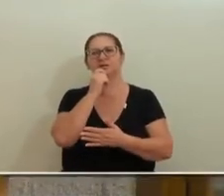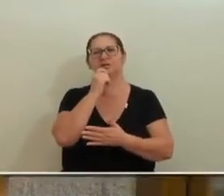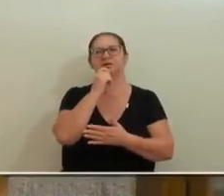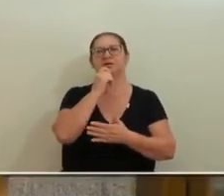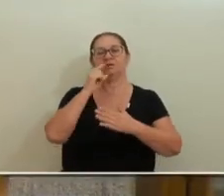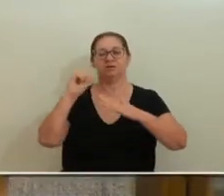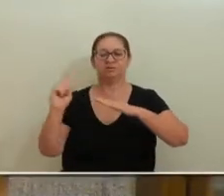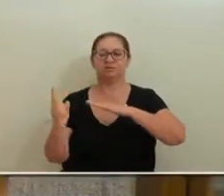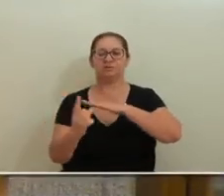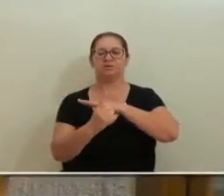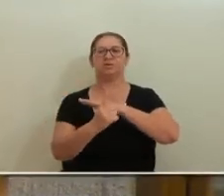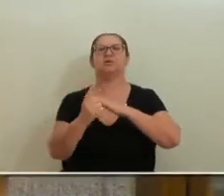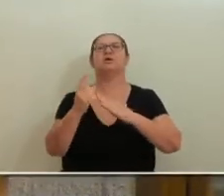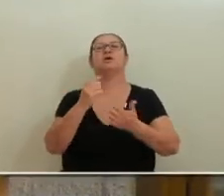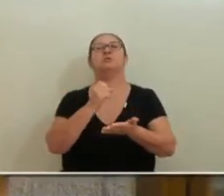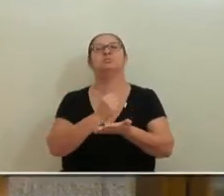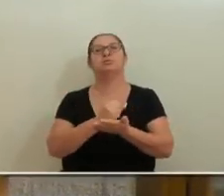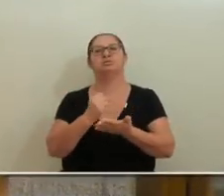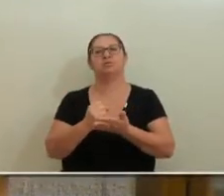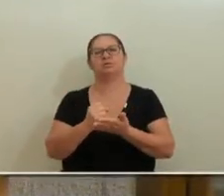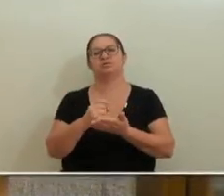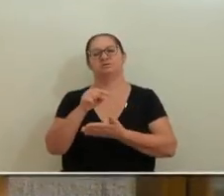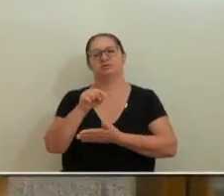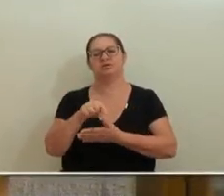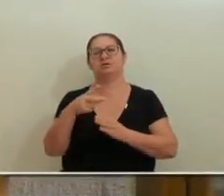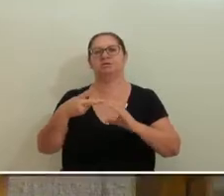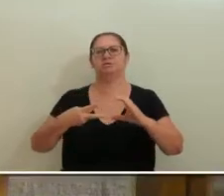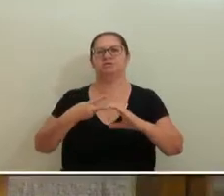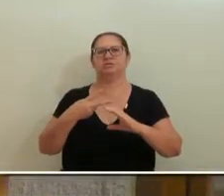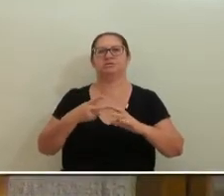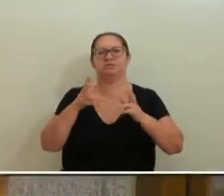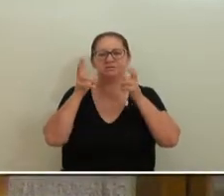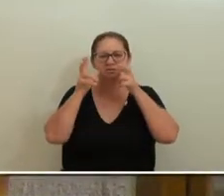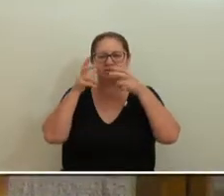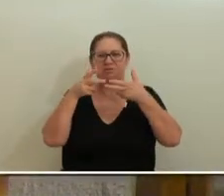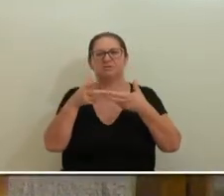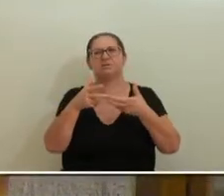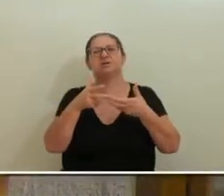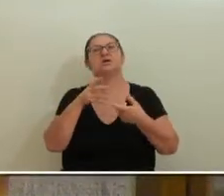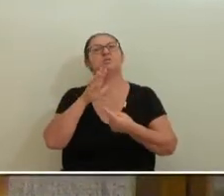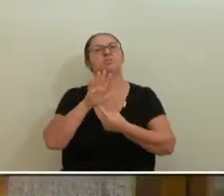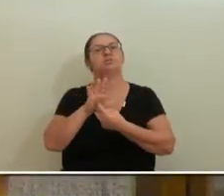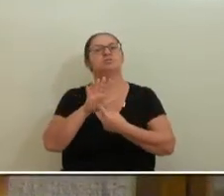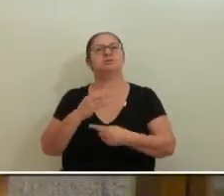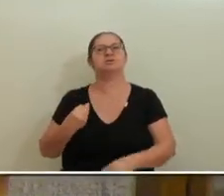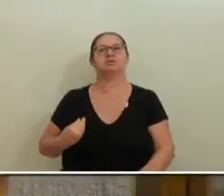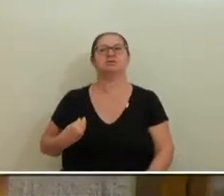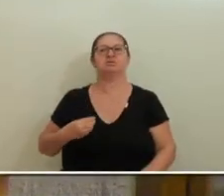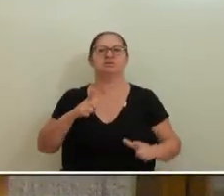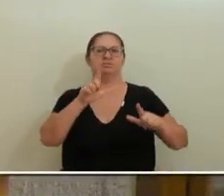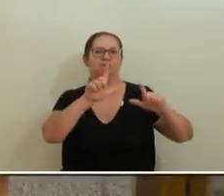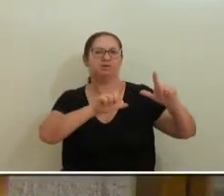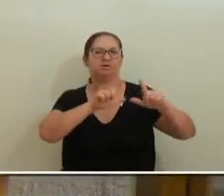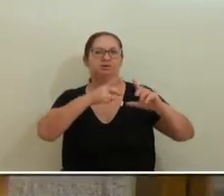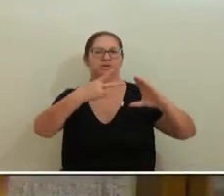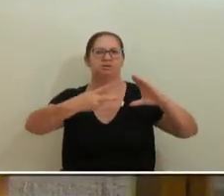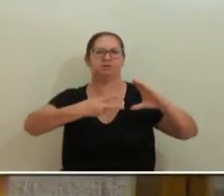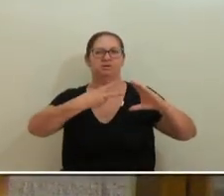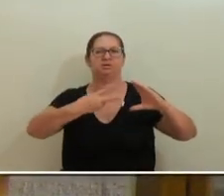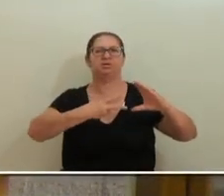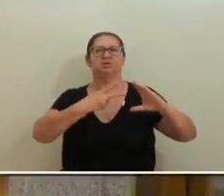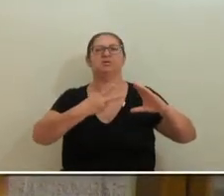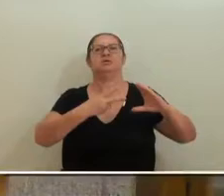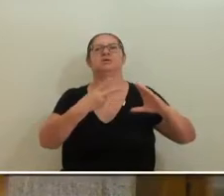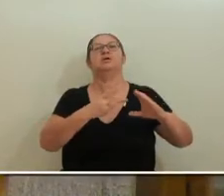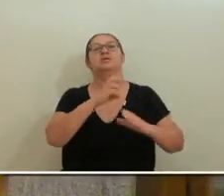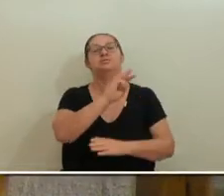de protocolo na recepção da Câmara. Essa sessão solene está sendo transmitida ao vivo pela TV Câmara, no plenário online, no site